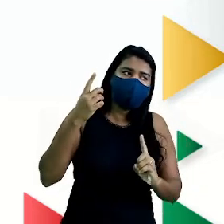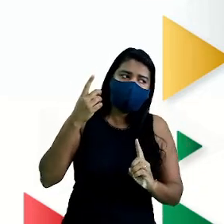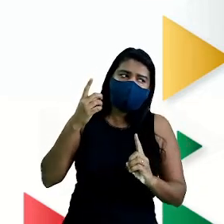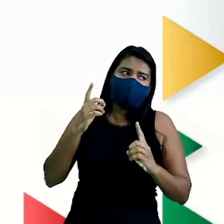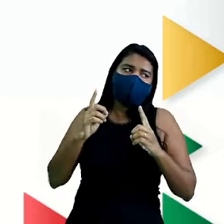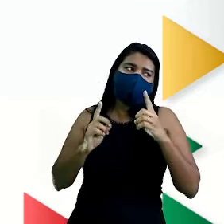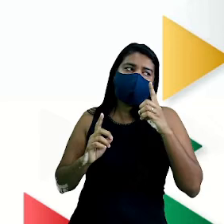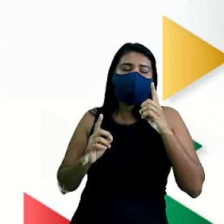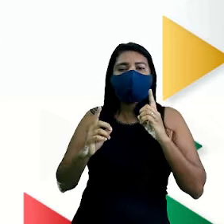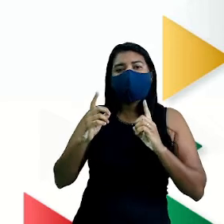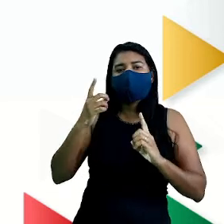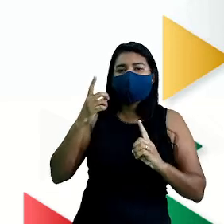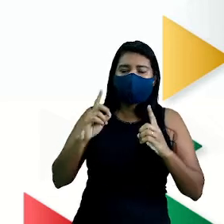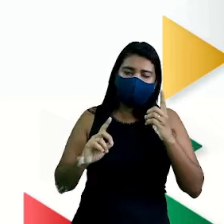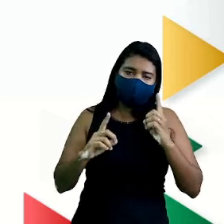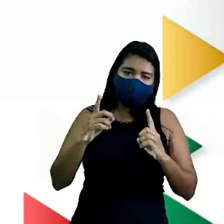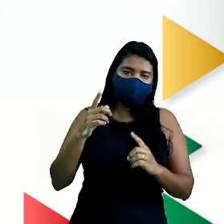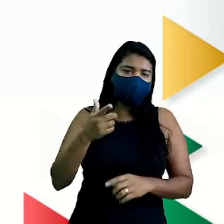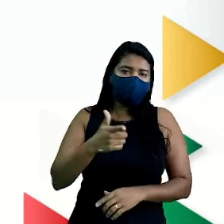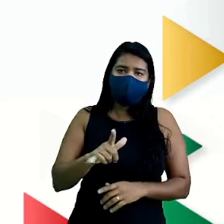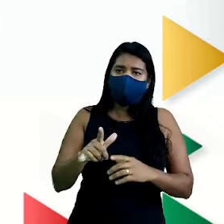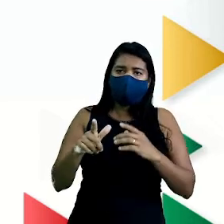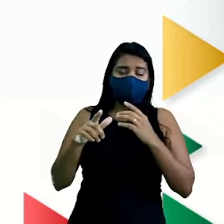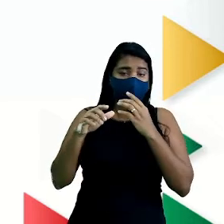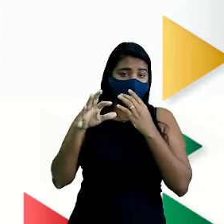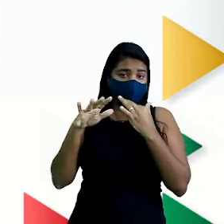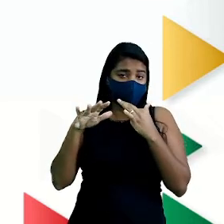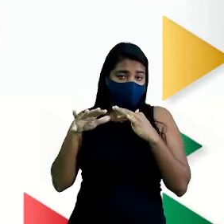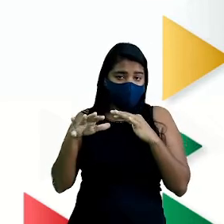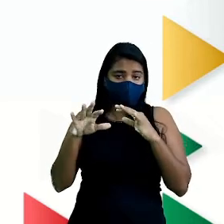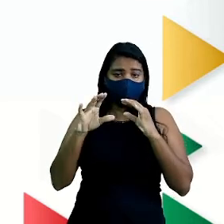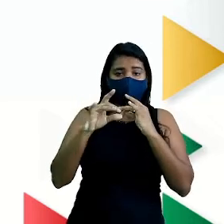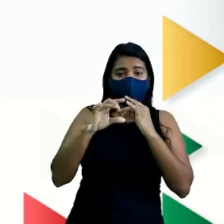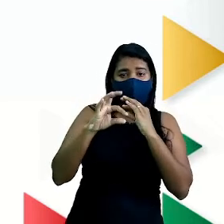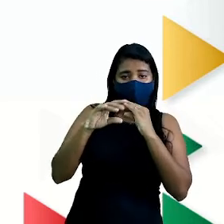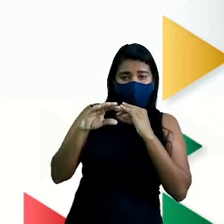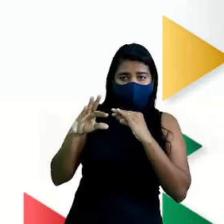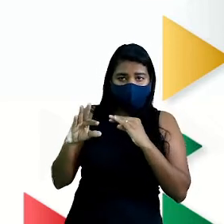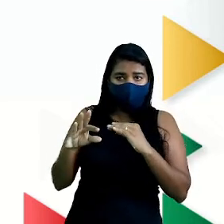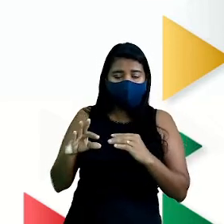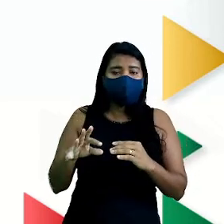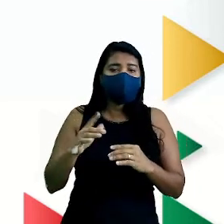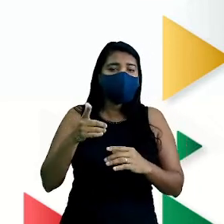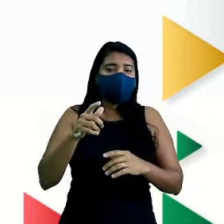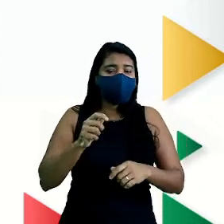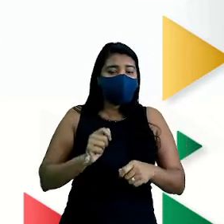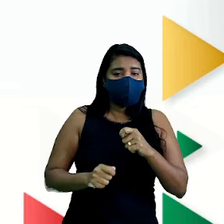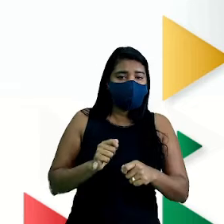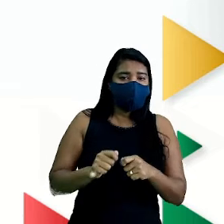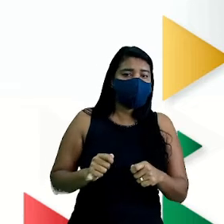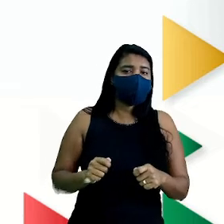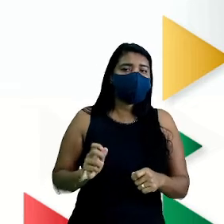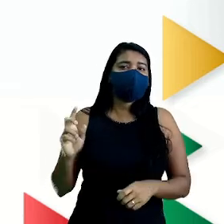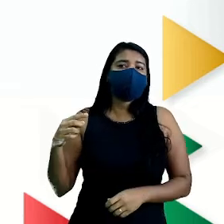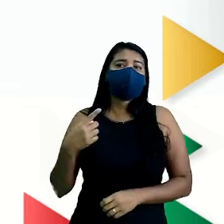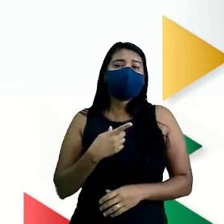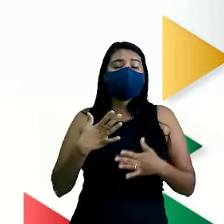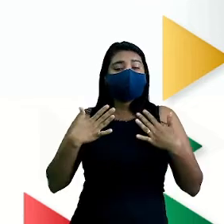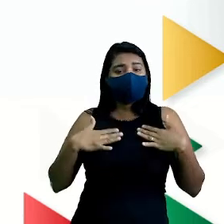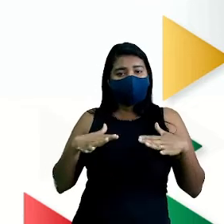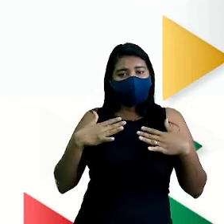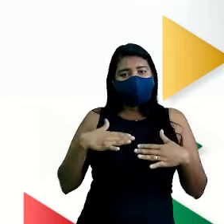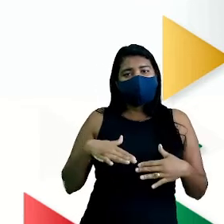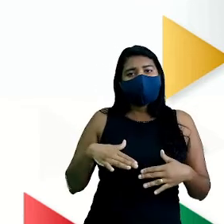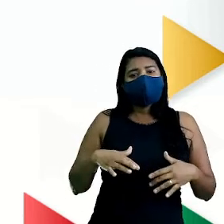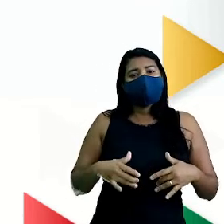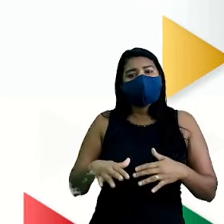né? Não é instrumental, né? Que as pessoas mais efervescência não têm. É mais lento, então que dá para você acompanhar